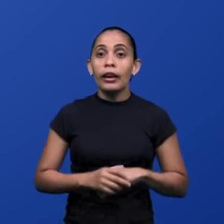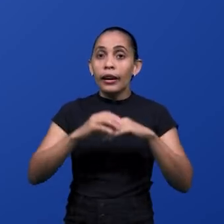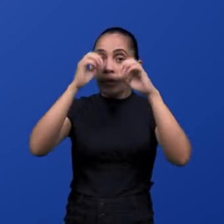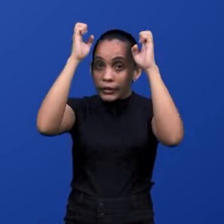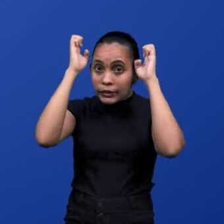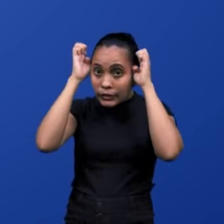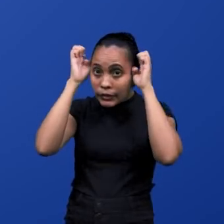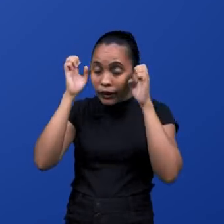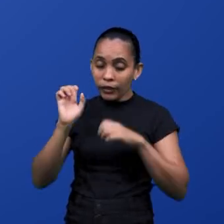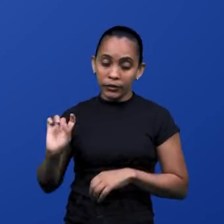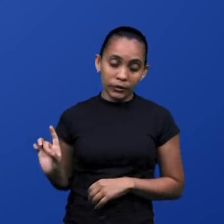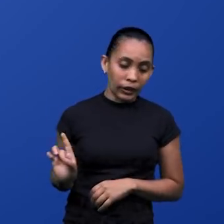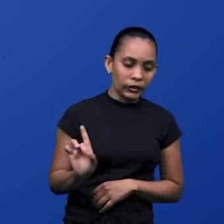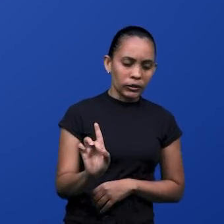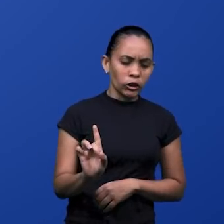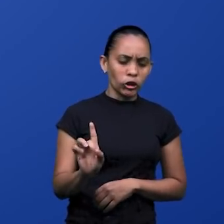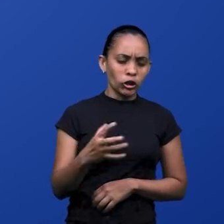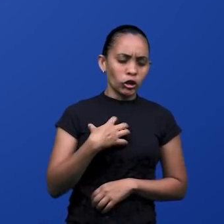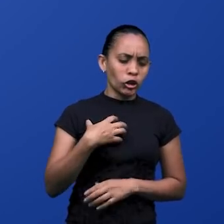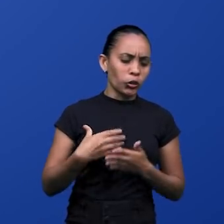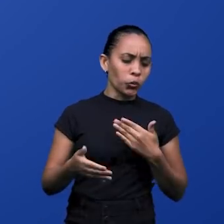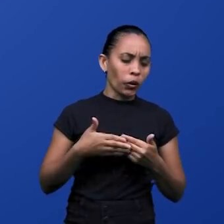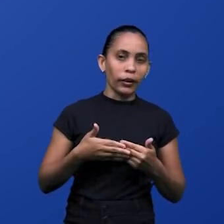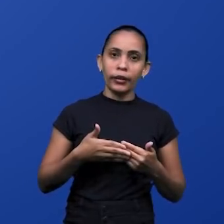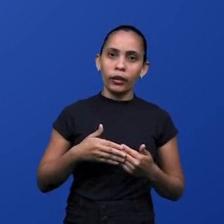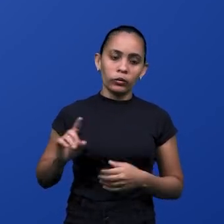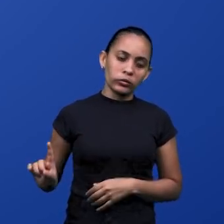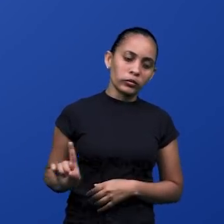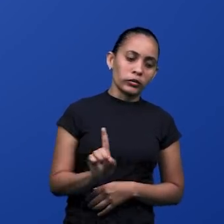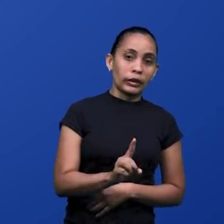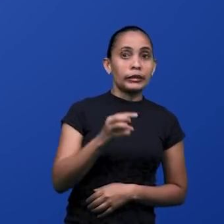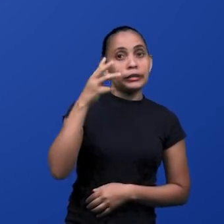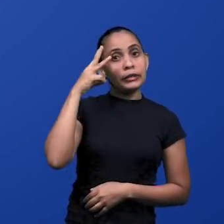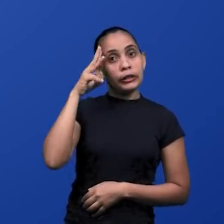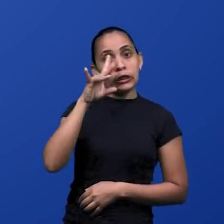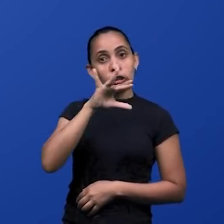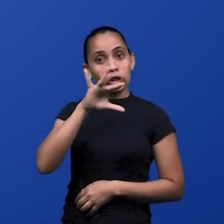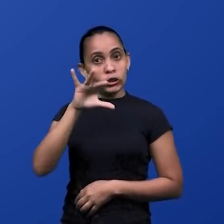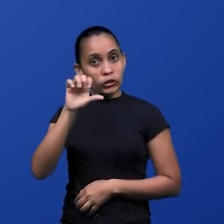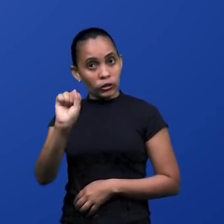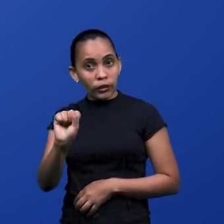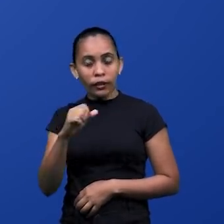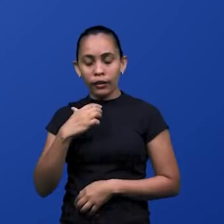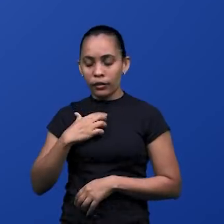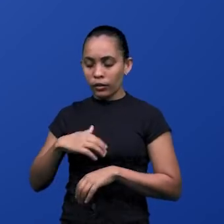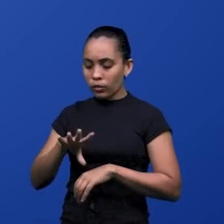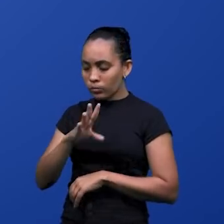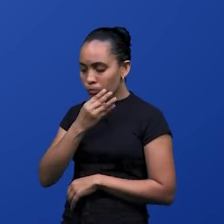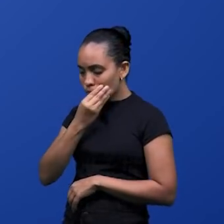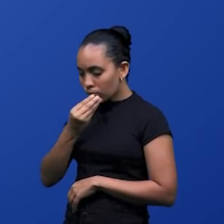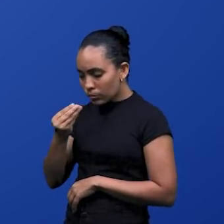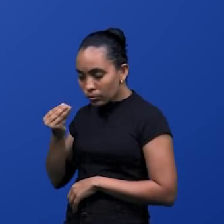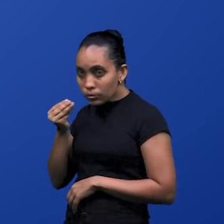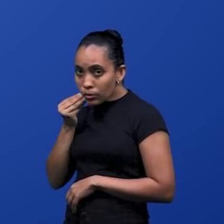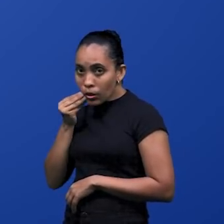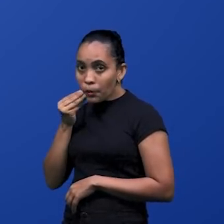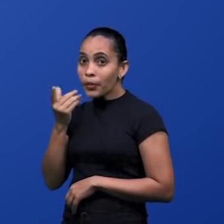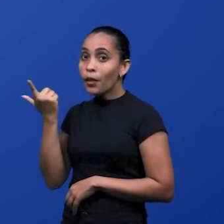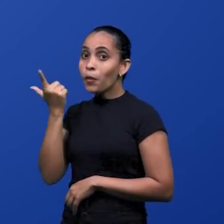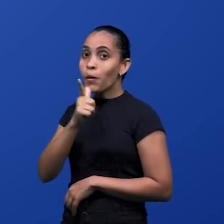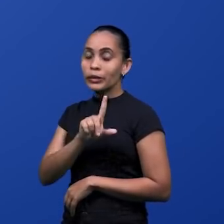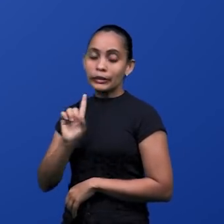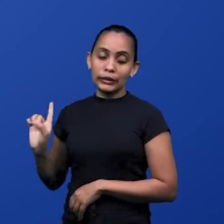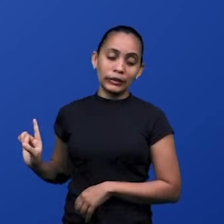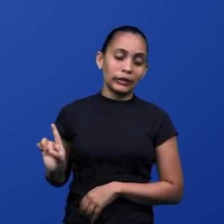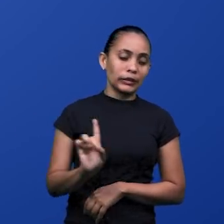ali, ela não entrou de qualquer forma na presença do rei. Durante 3 dias e 3 noites, ela jejuou para que assim ela conseguisse entrar na presença